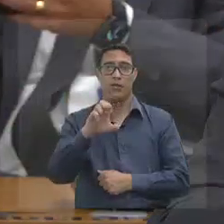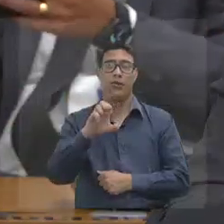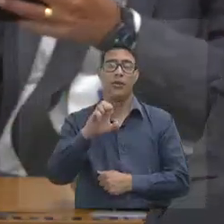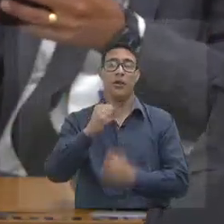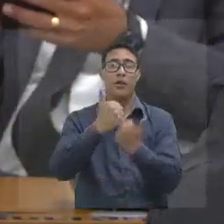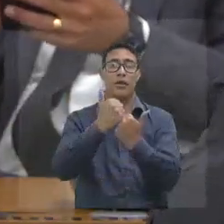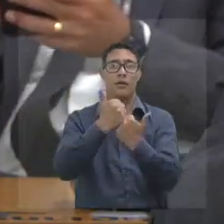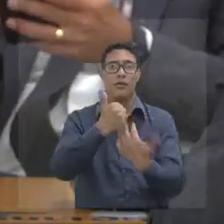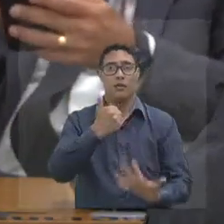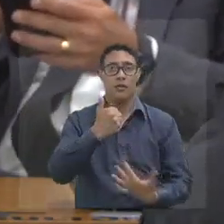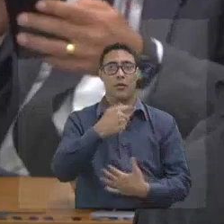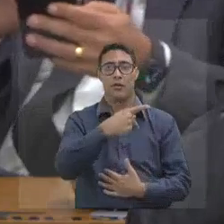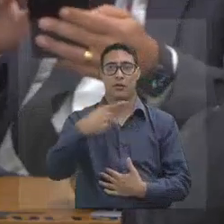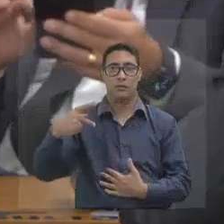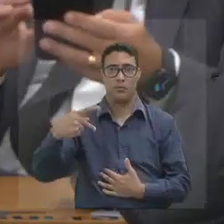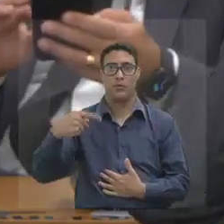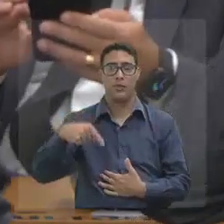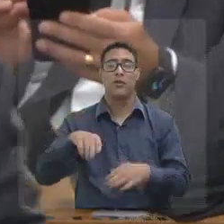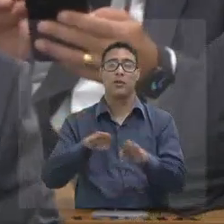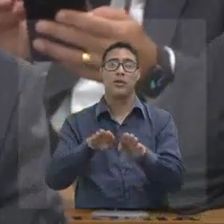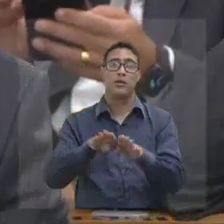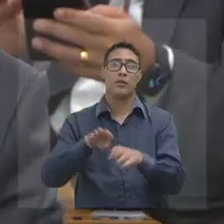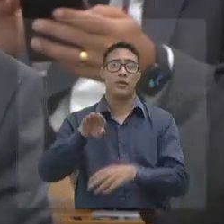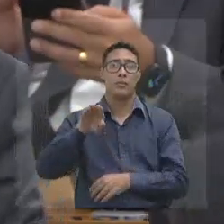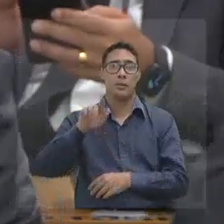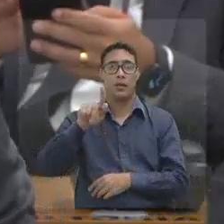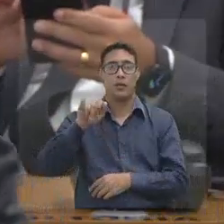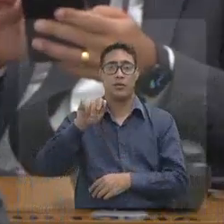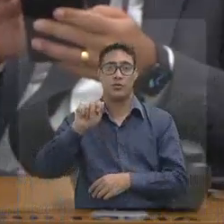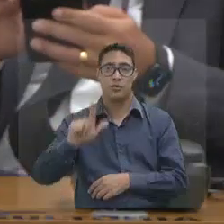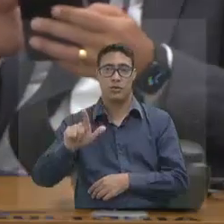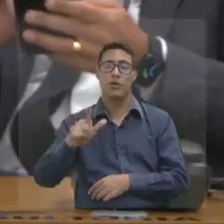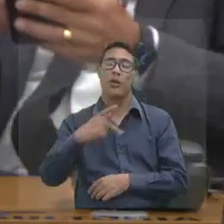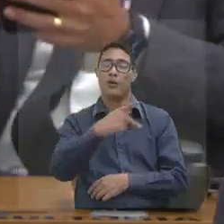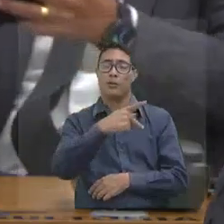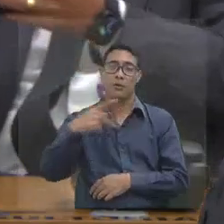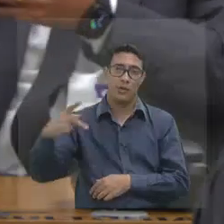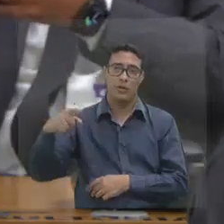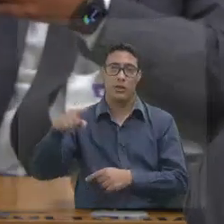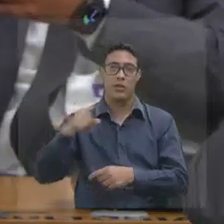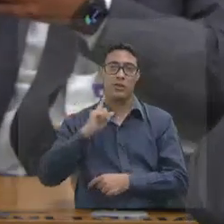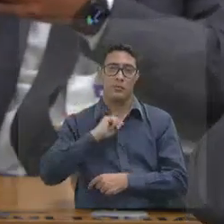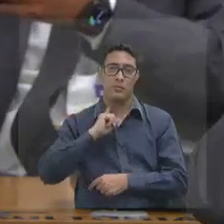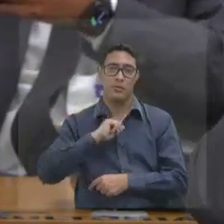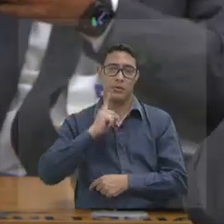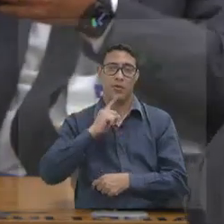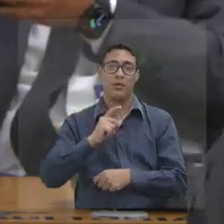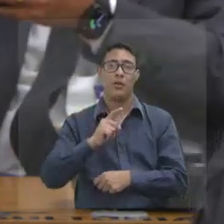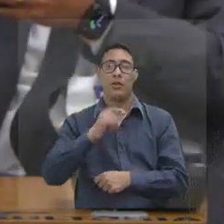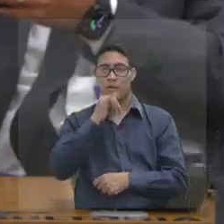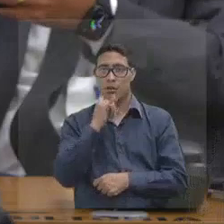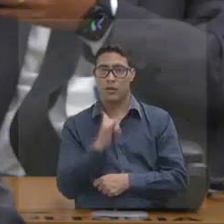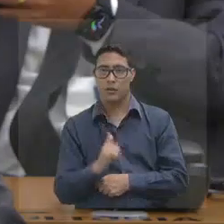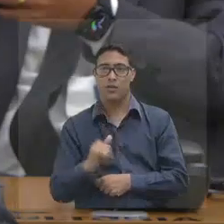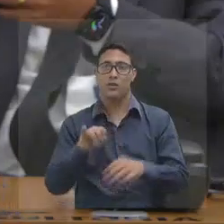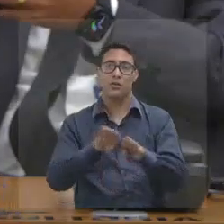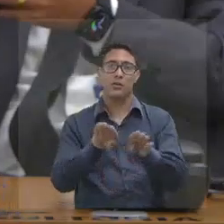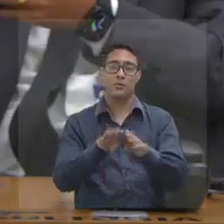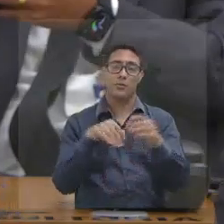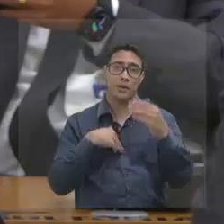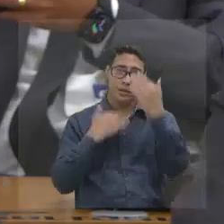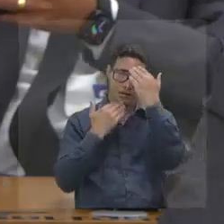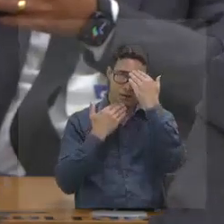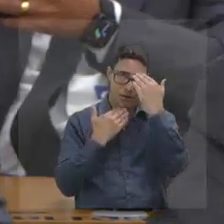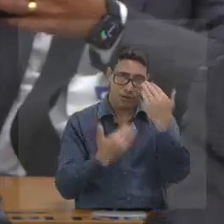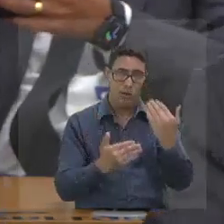desta comissão Ju Pereira Minas Gerais começou extraordinária dos animais agradecer também